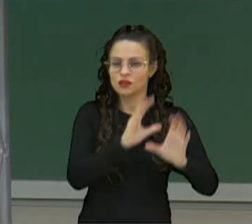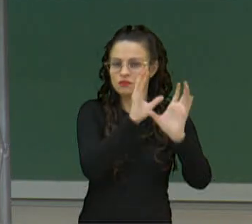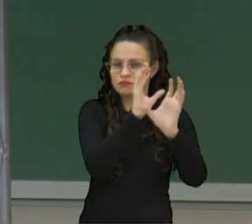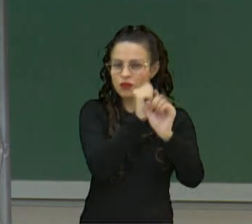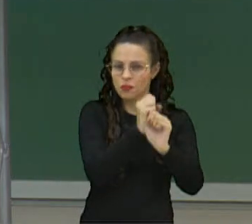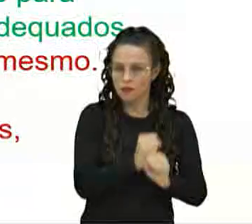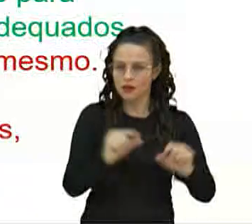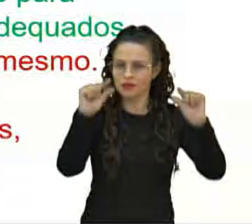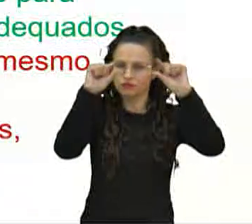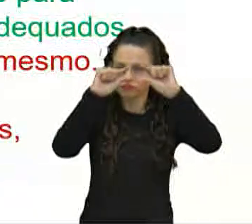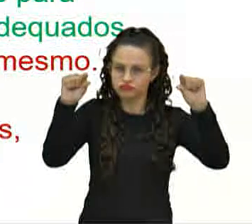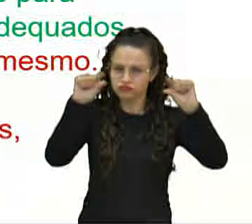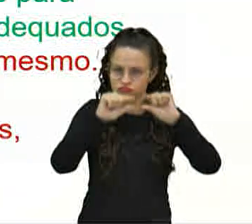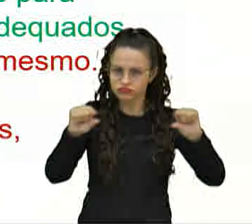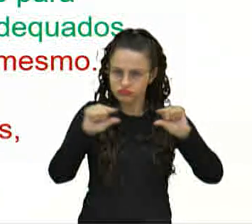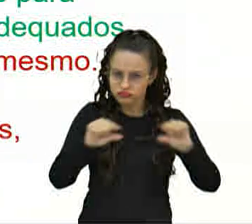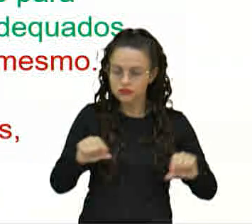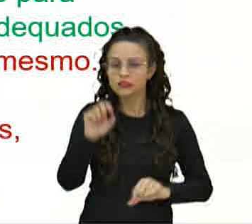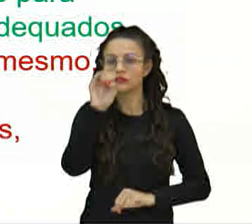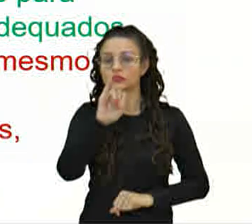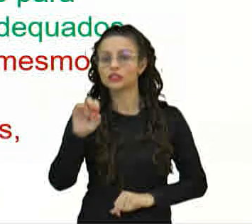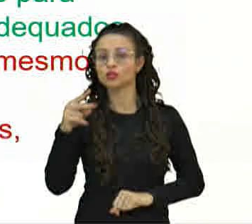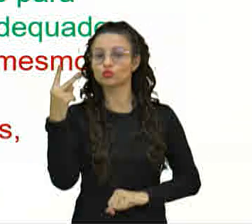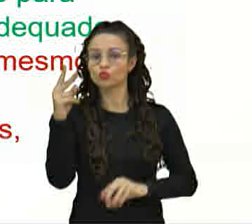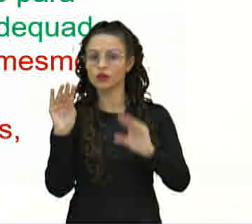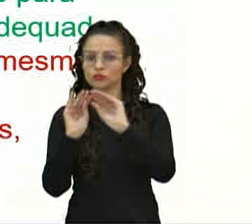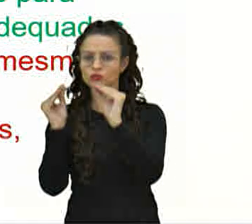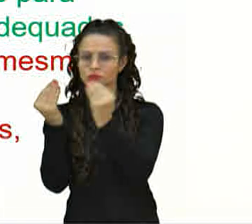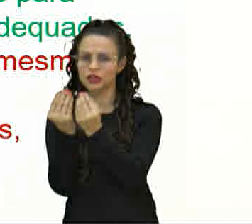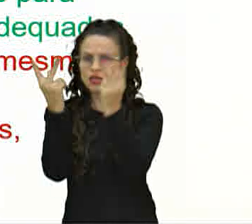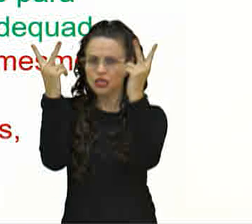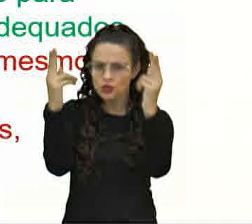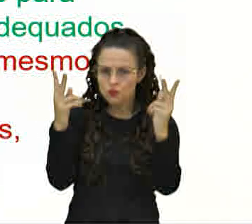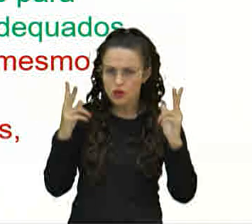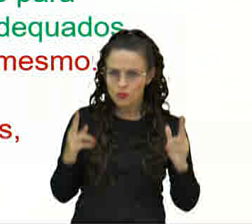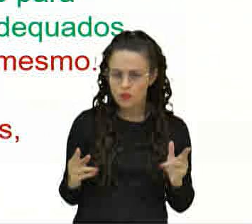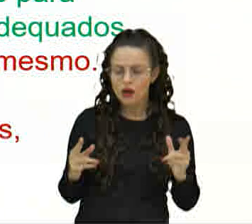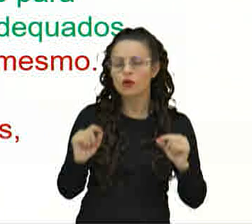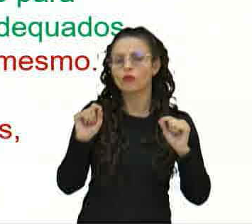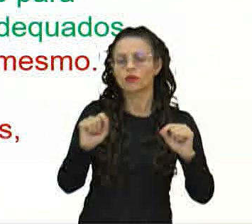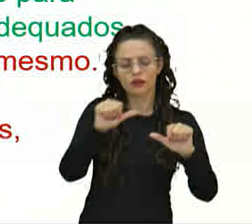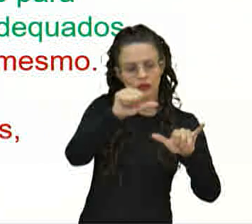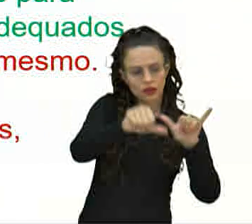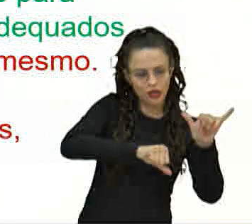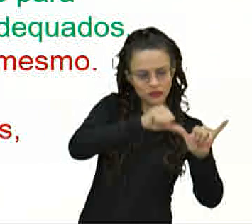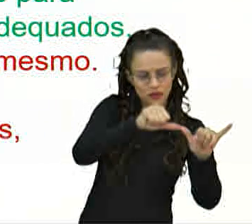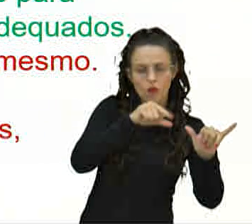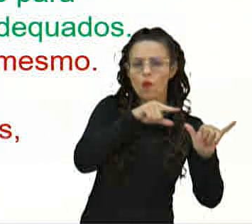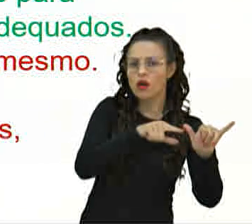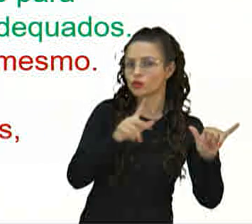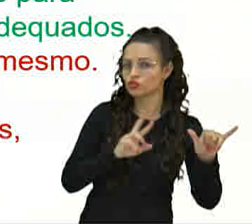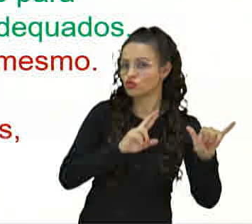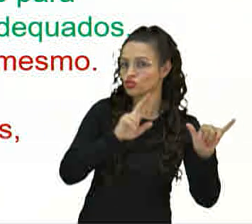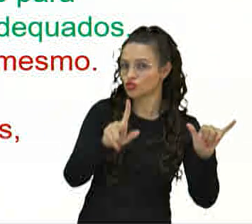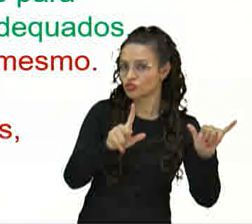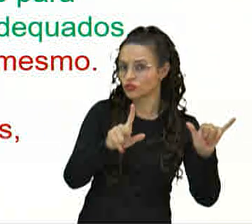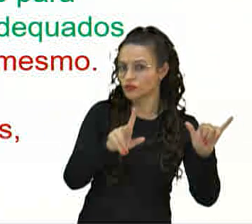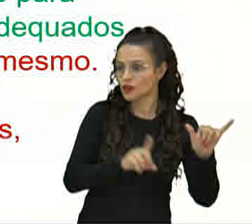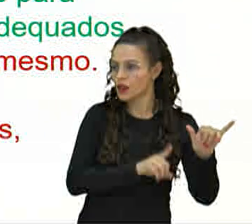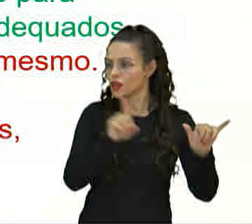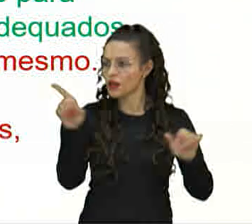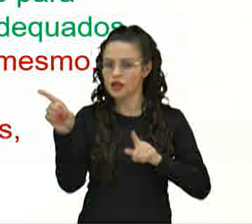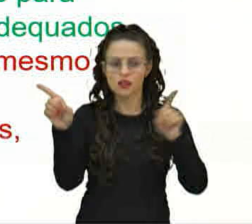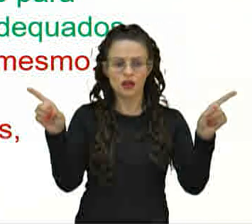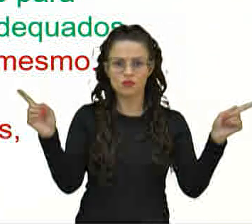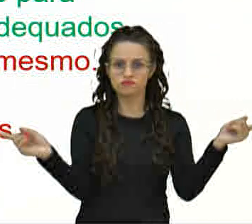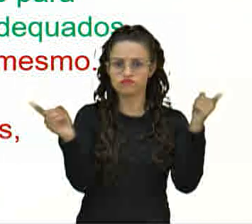das equações, se duas substâncias iguais aparecem em reações diferentes e em lados